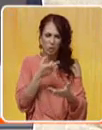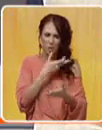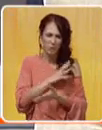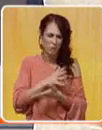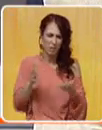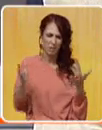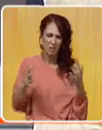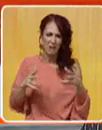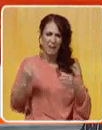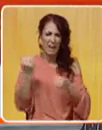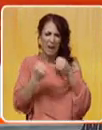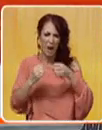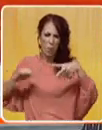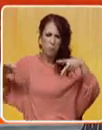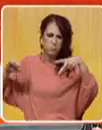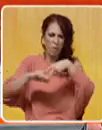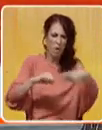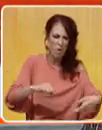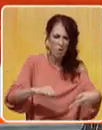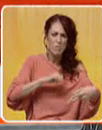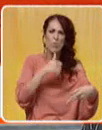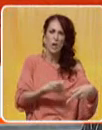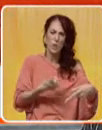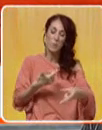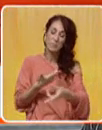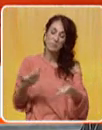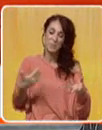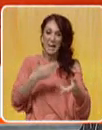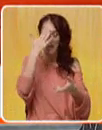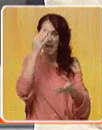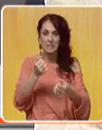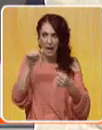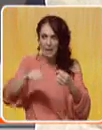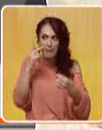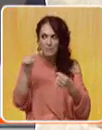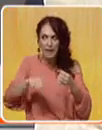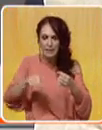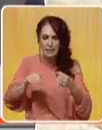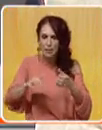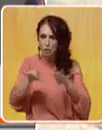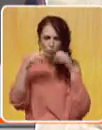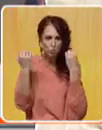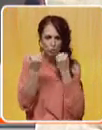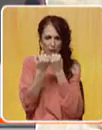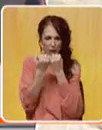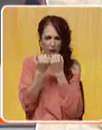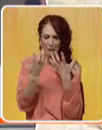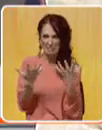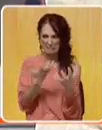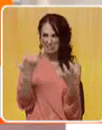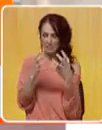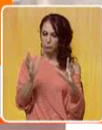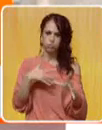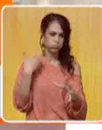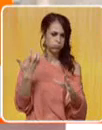forvel foi atropelada mas morreu na altura certa eu acho que achas que ela não aguentava esta vida esta esta sociedade tão desapiedada esta